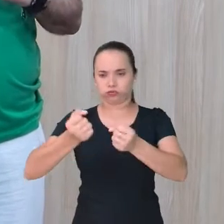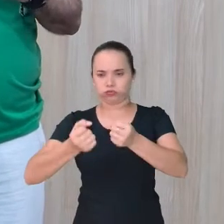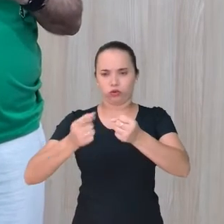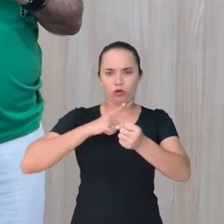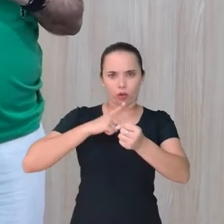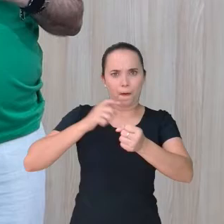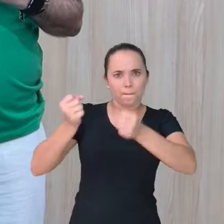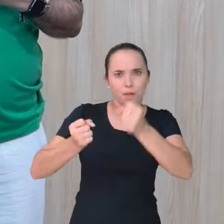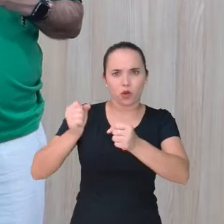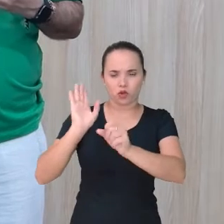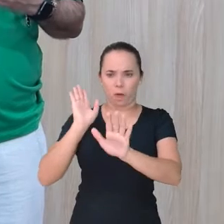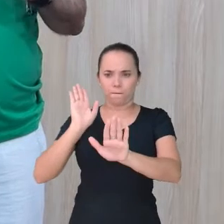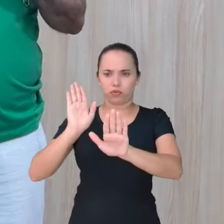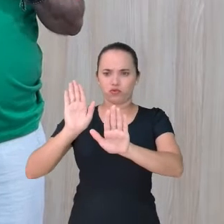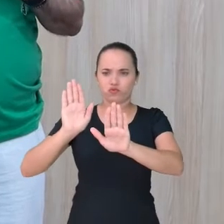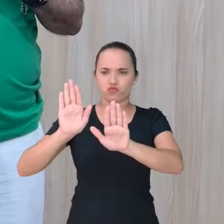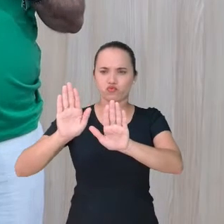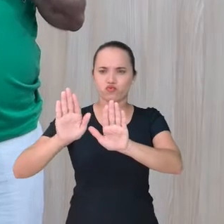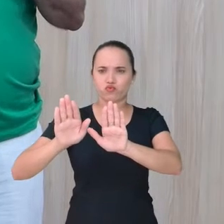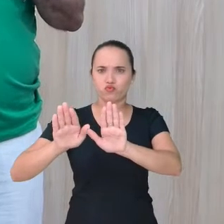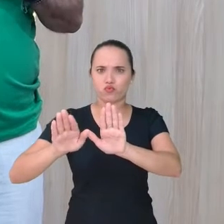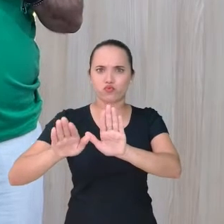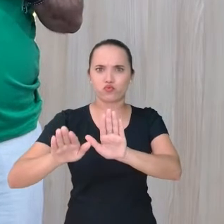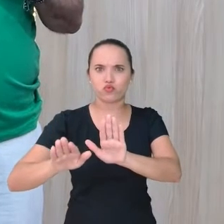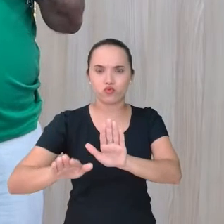liberdade, certo?